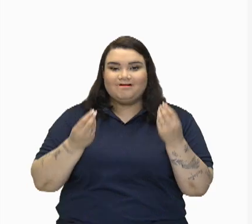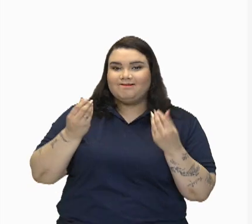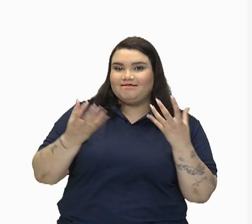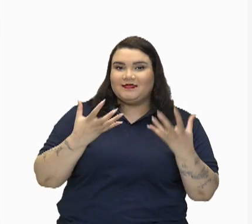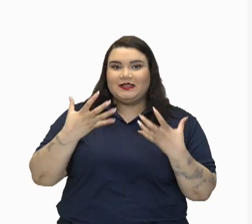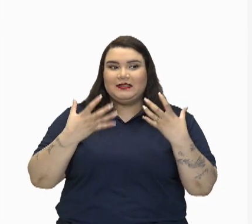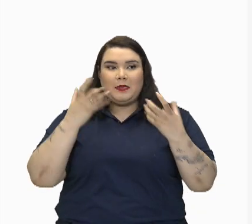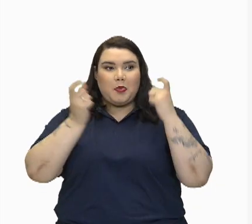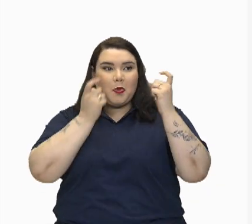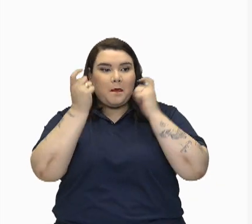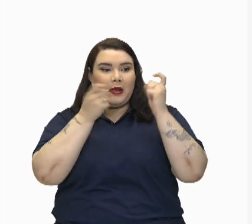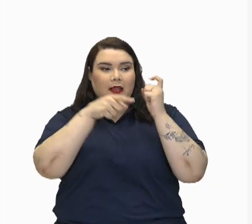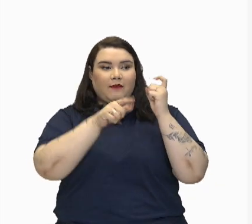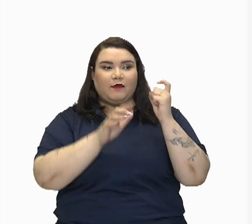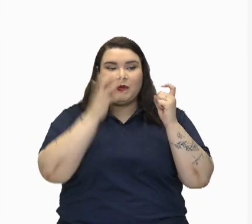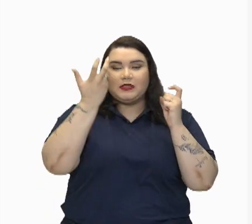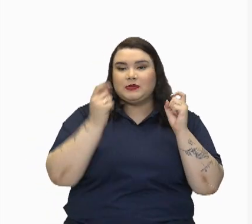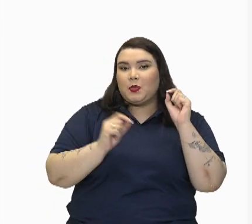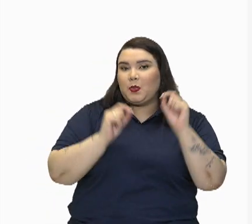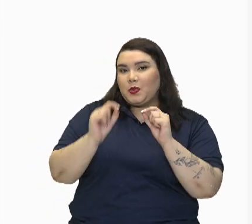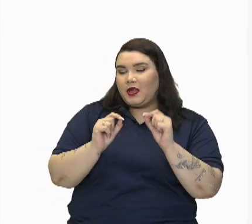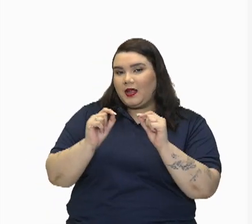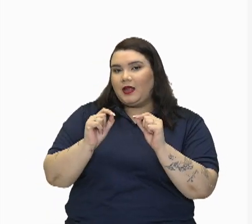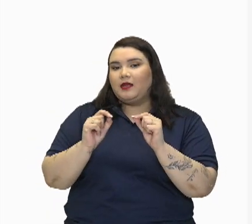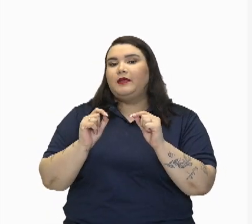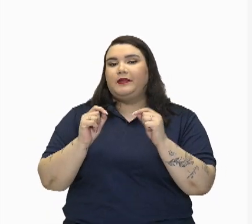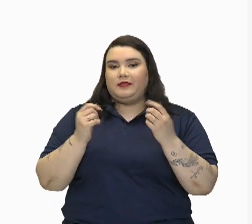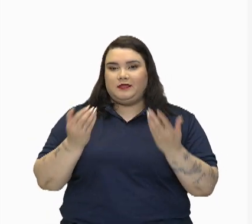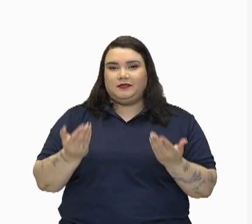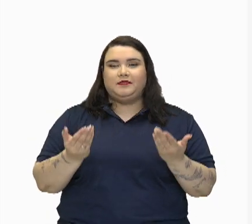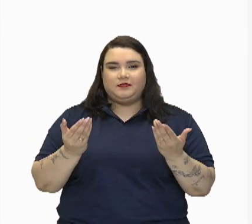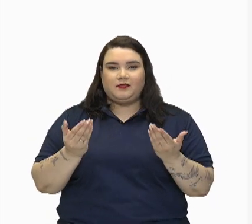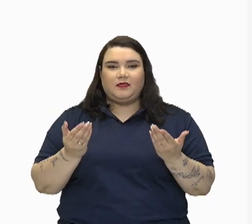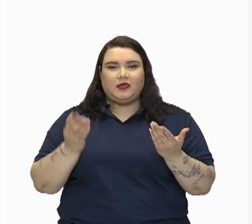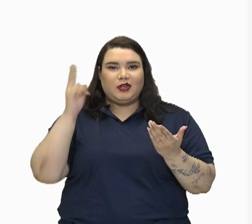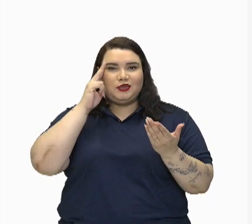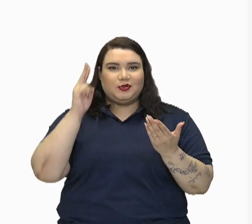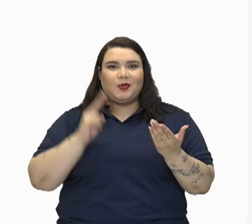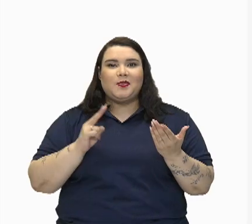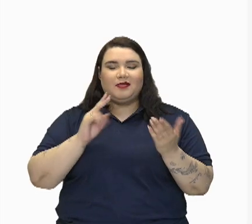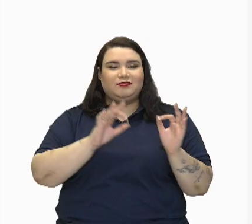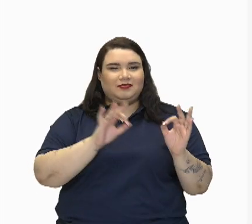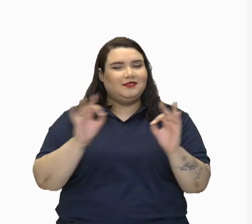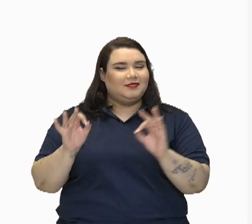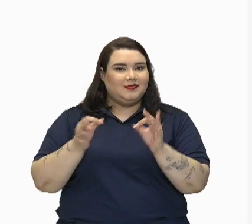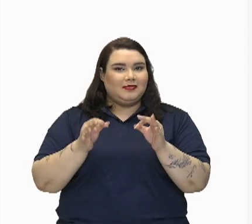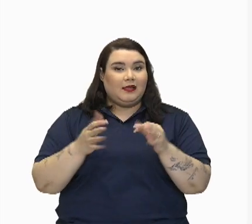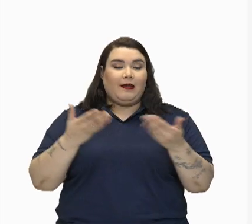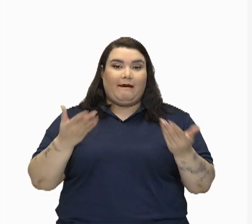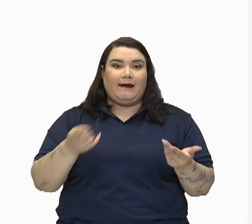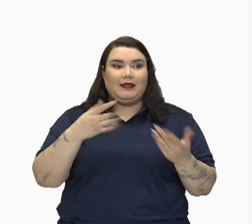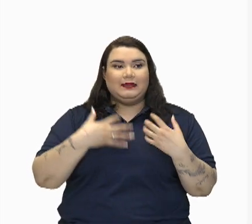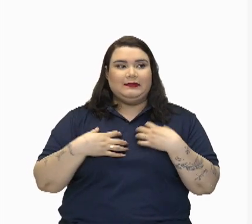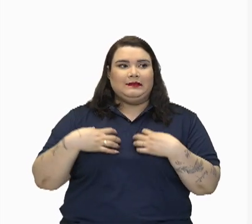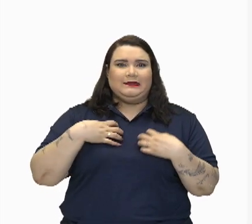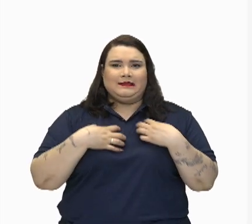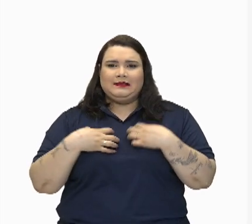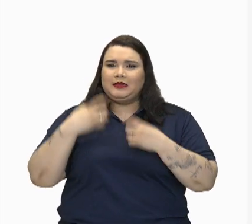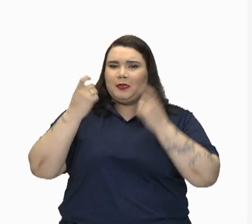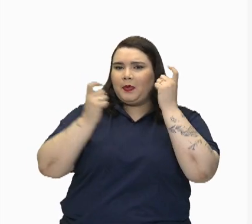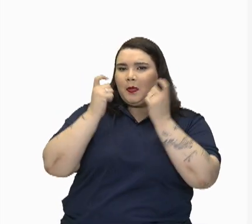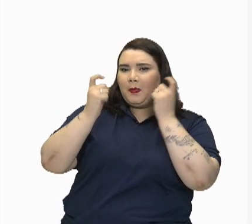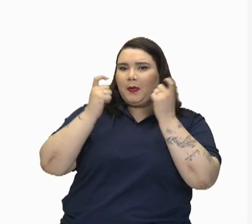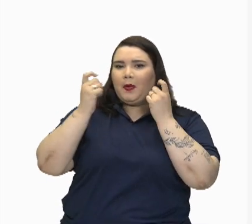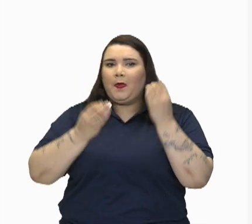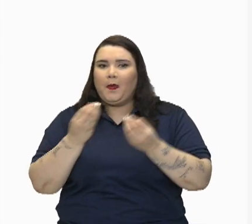vai acontecer com ele, né? Com aquele elemento mau da história. Então esse é o clímax. É mais evidente